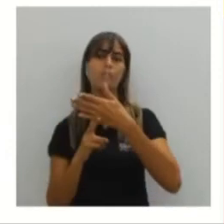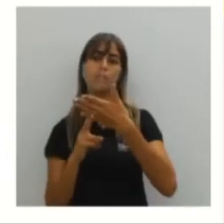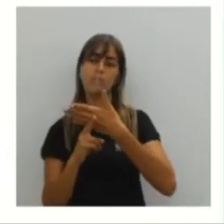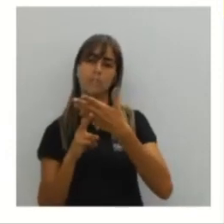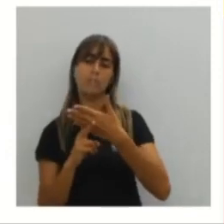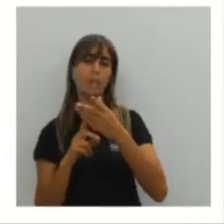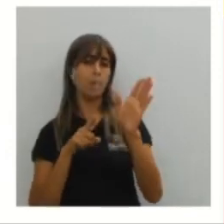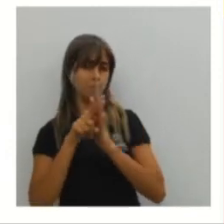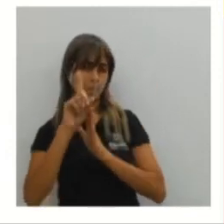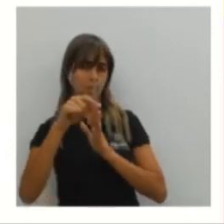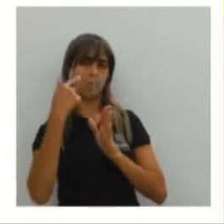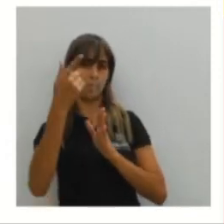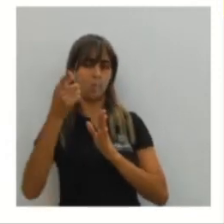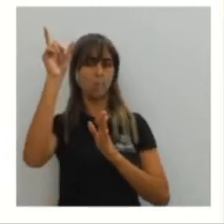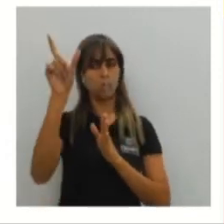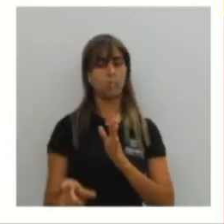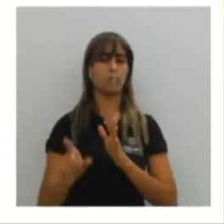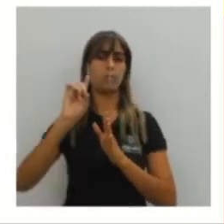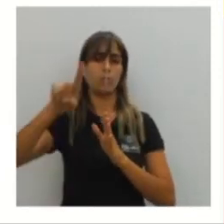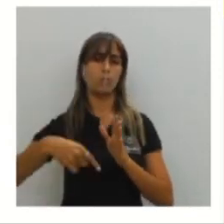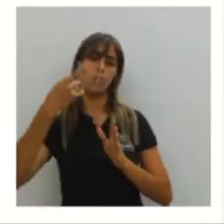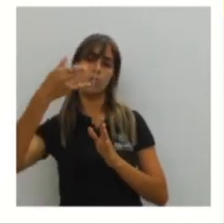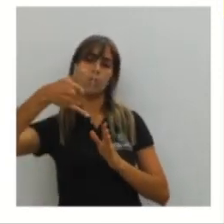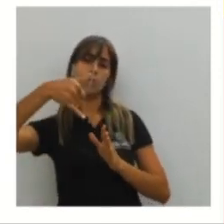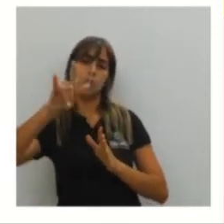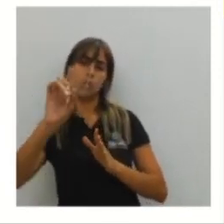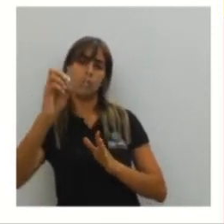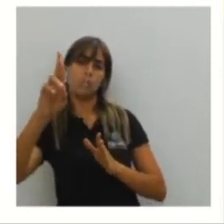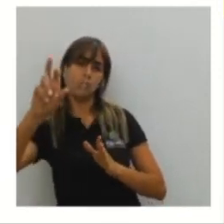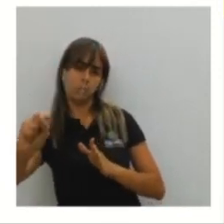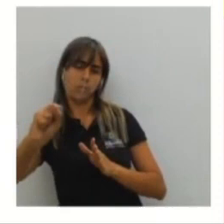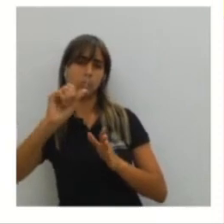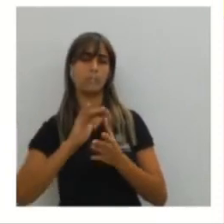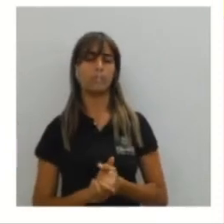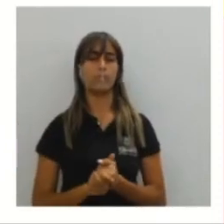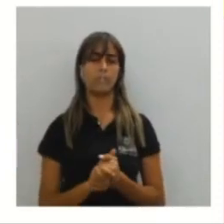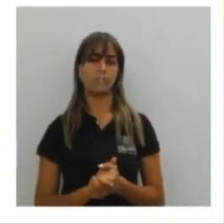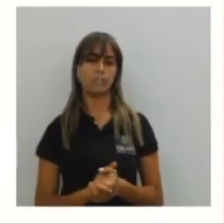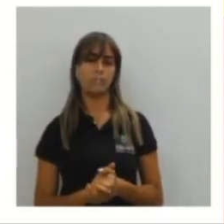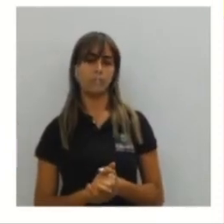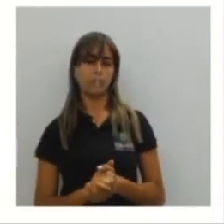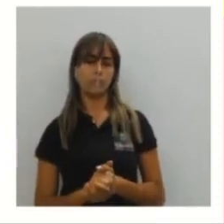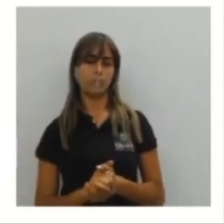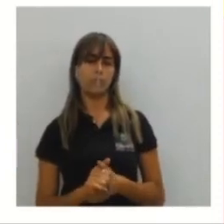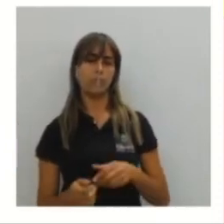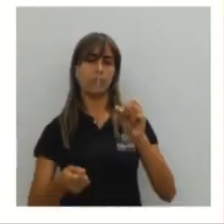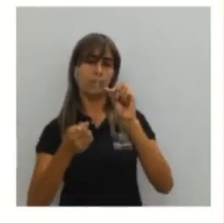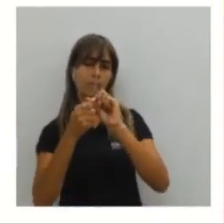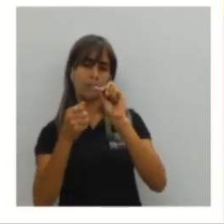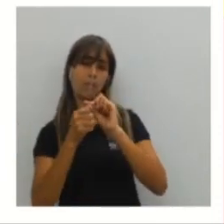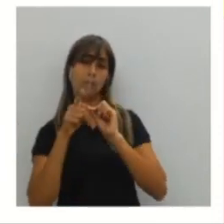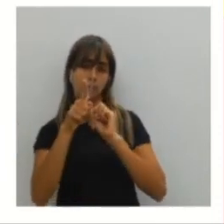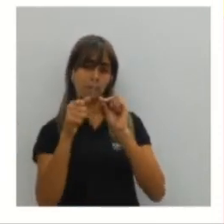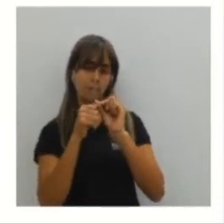pergunta, depois sujeito e depois o verbo do, como verbo principal, passando no sentido de fazer. Did you do your homework? Você